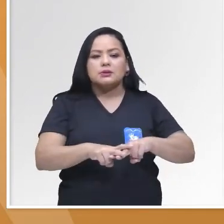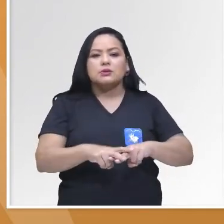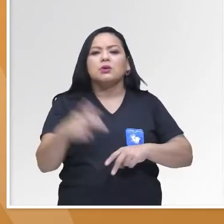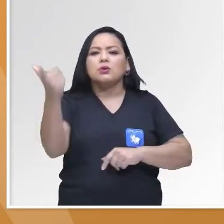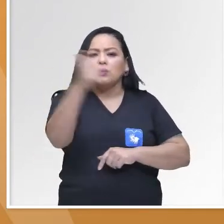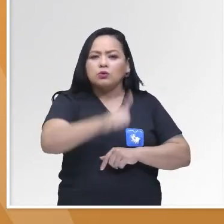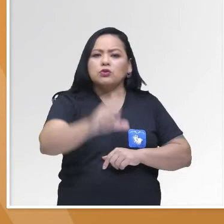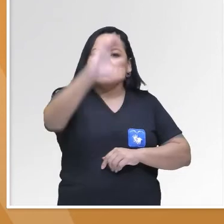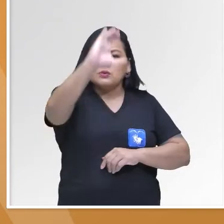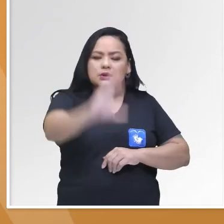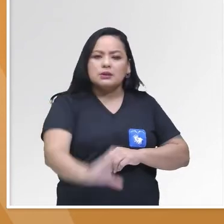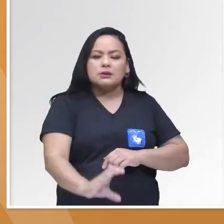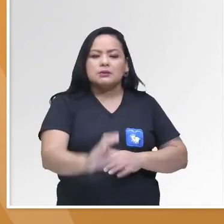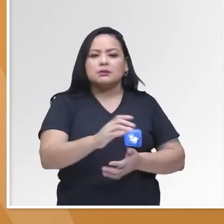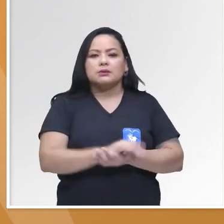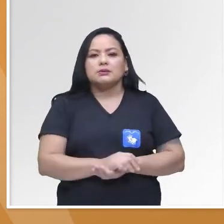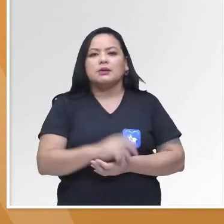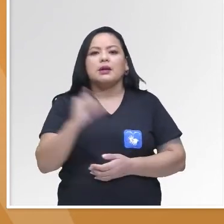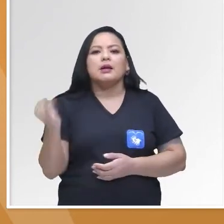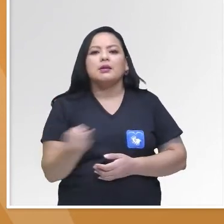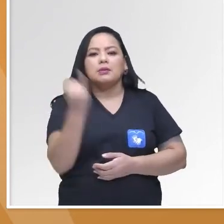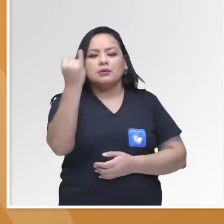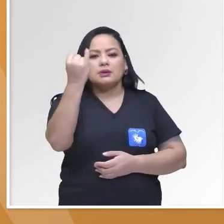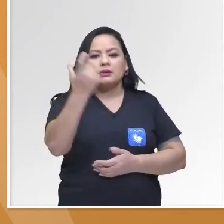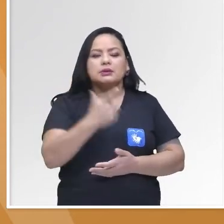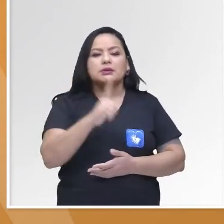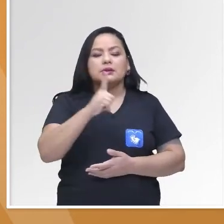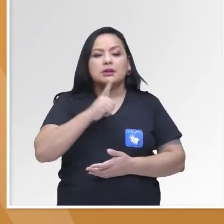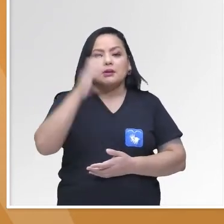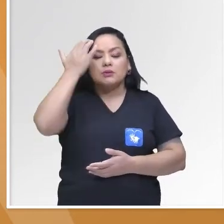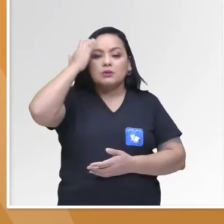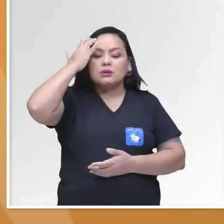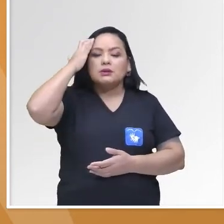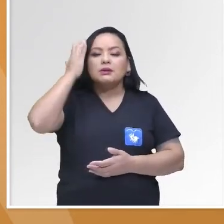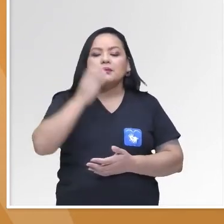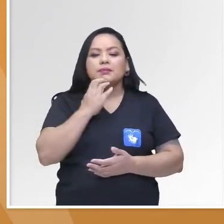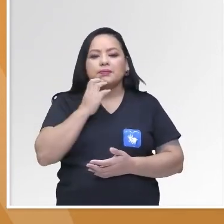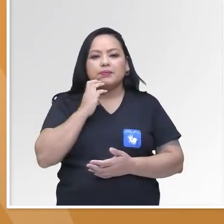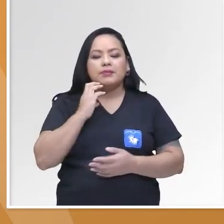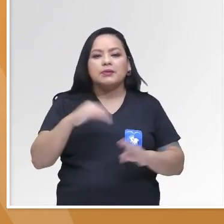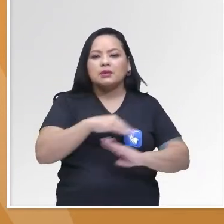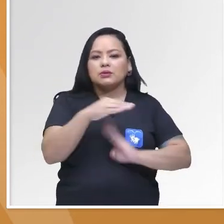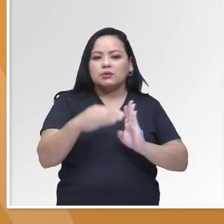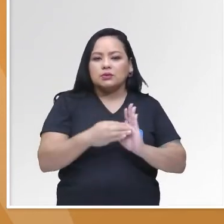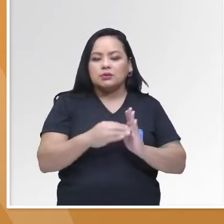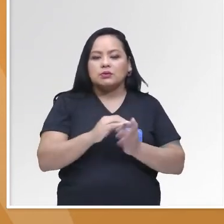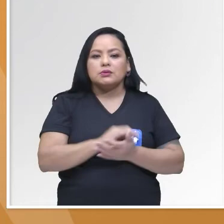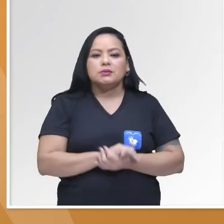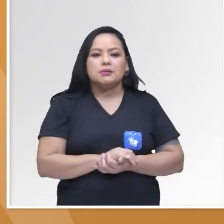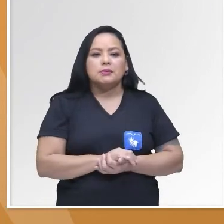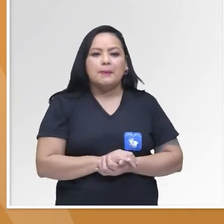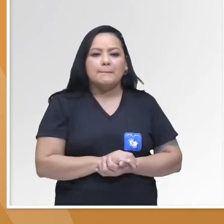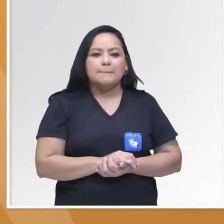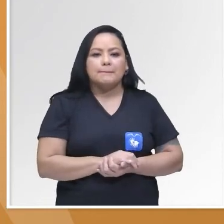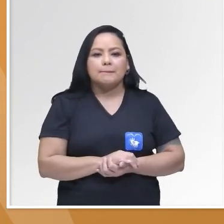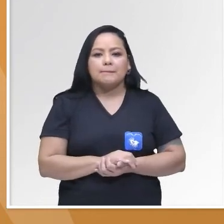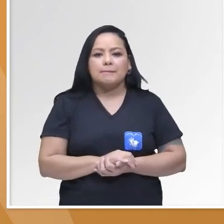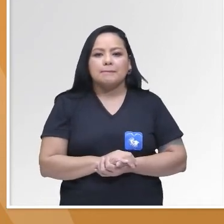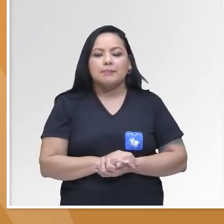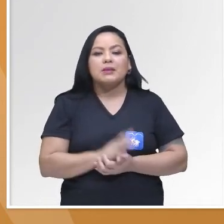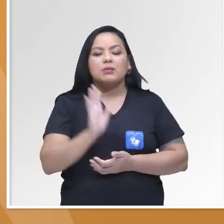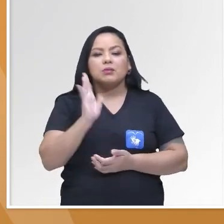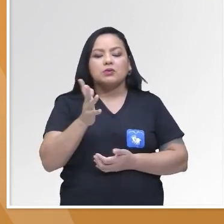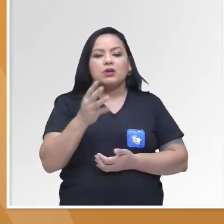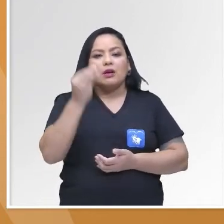ser cidadãos. É importante que tenhamos isso bem claro para todos nós. E como já